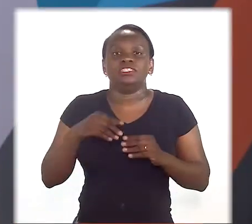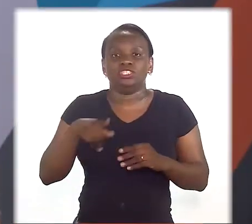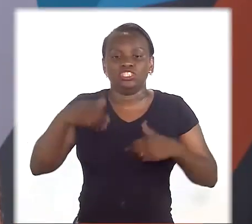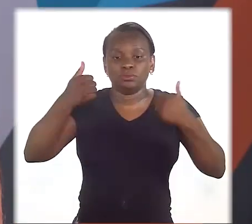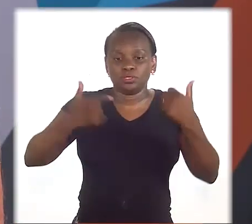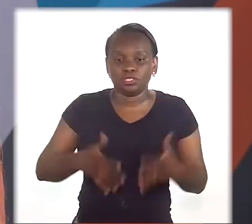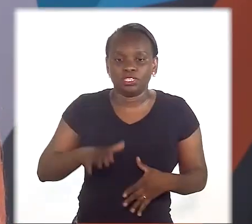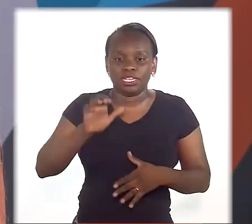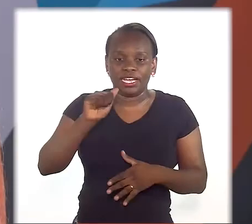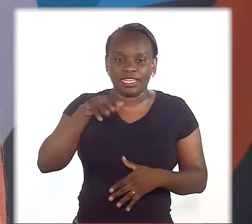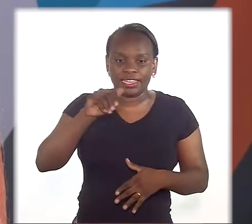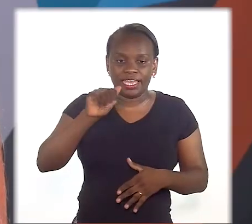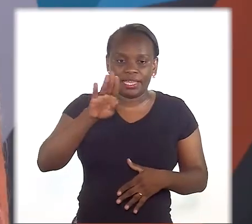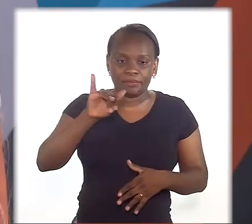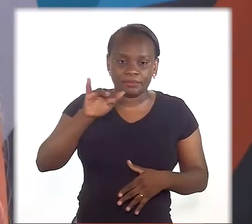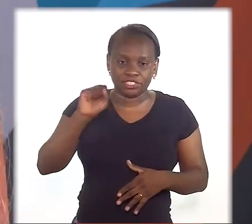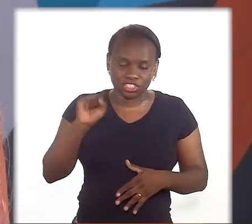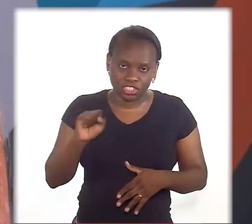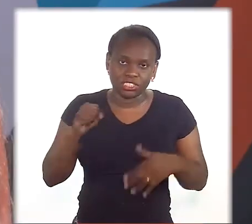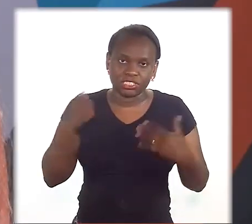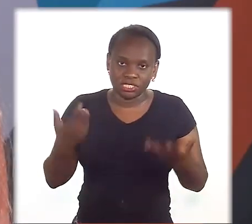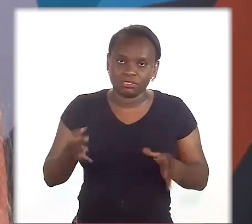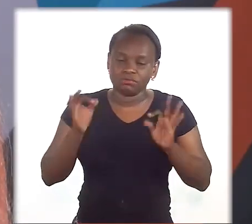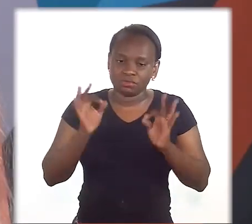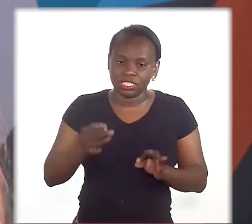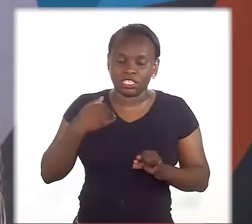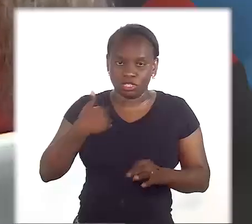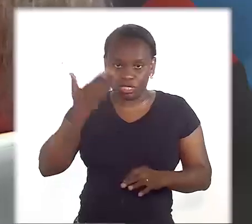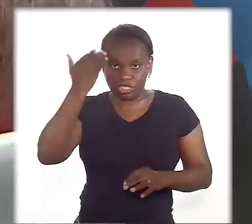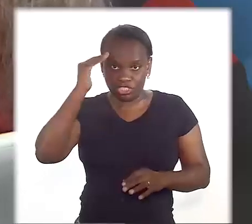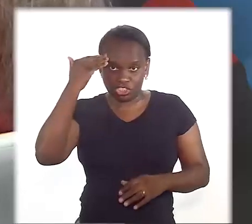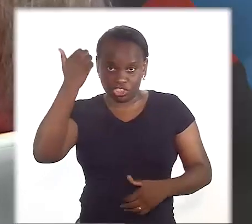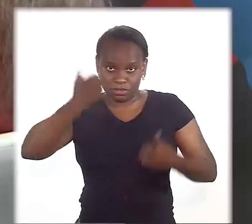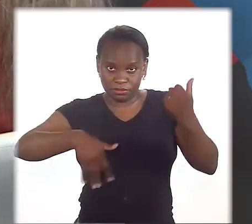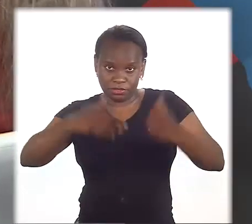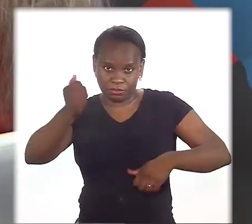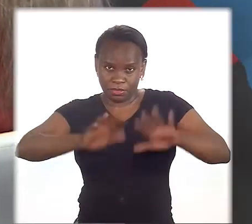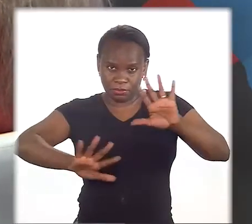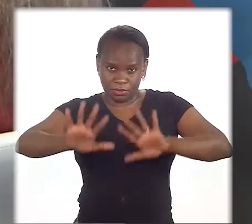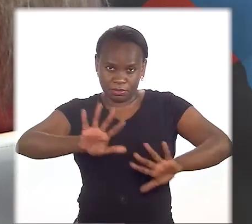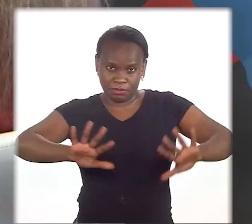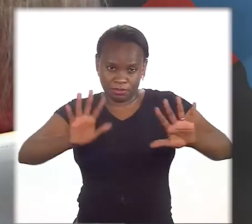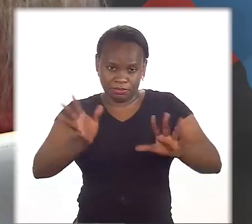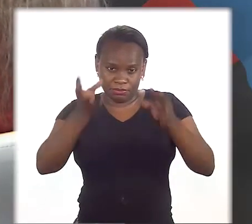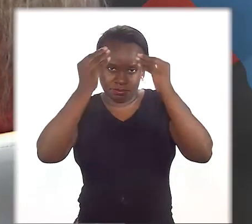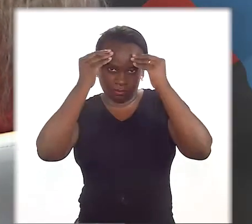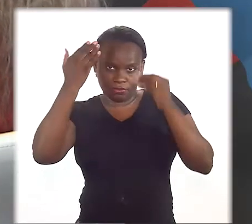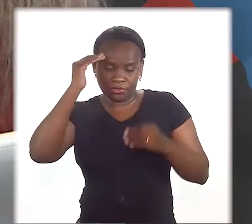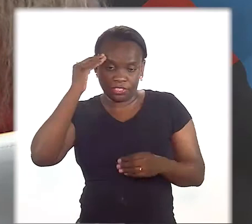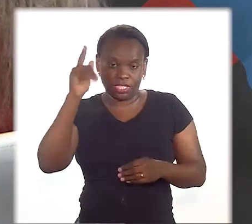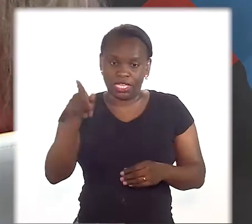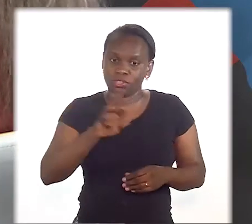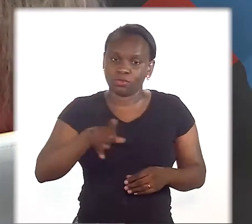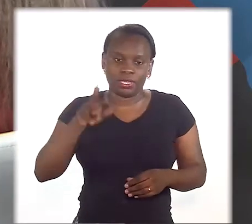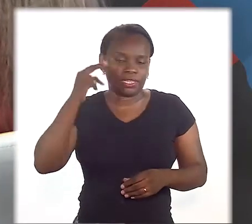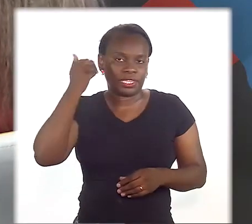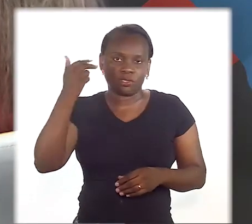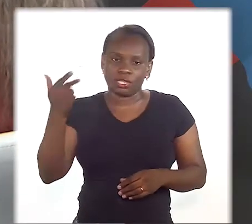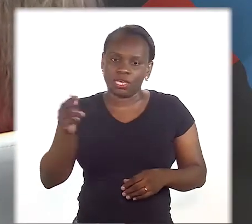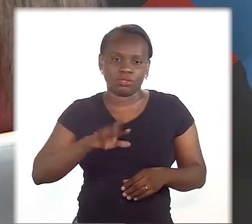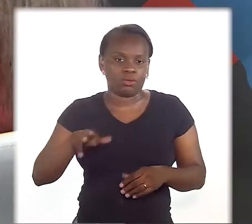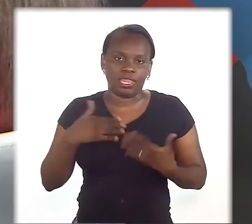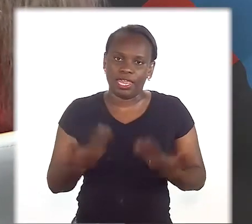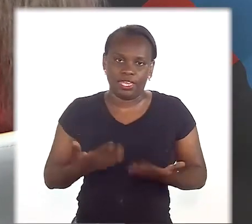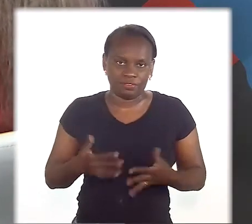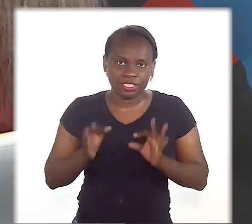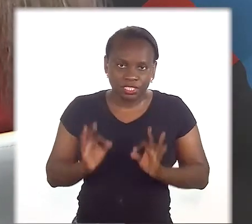começamos falando da cannabis, então, definitivamente, pelo que eu entendi das suas explicações, ela não é natural